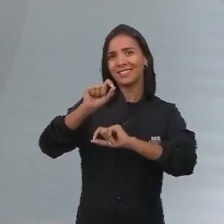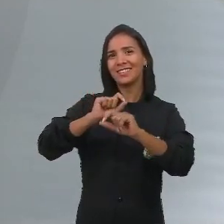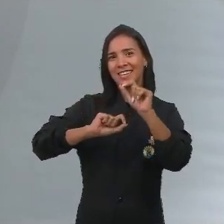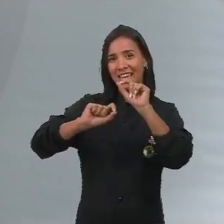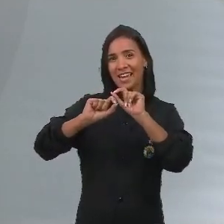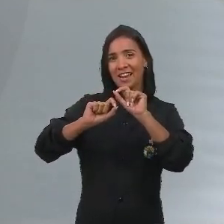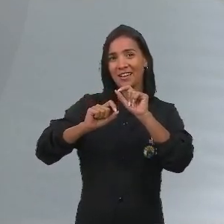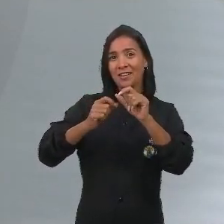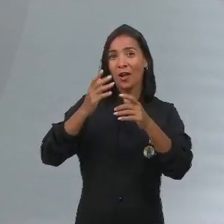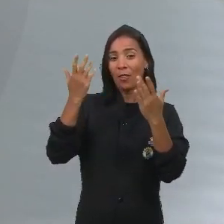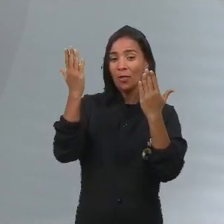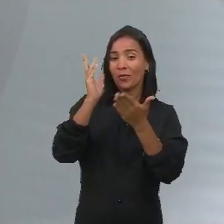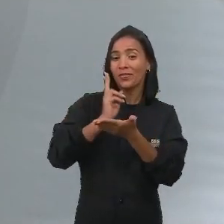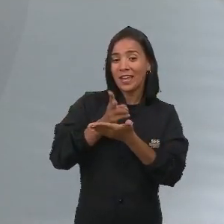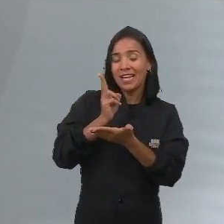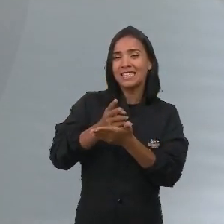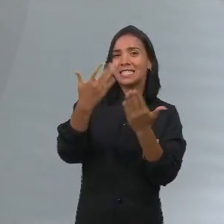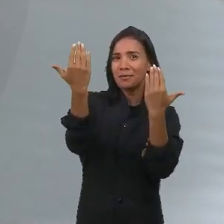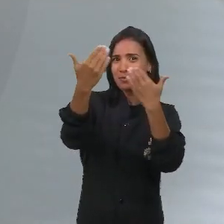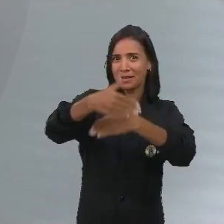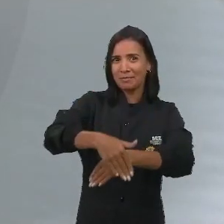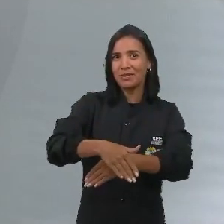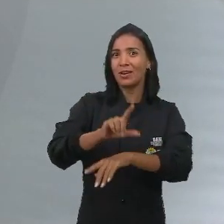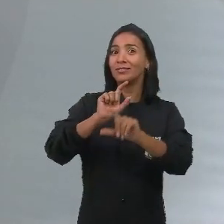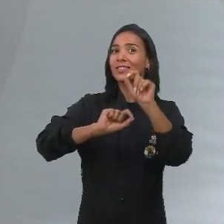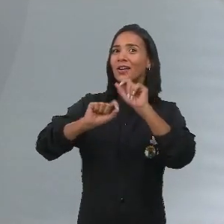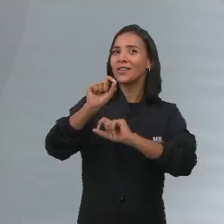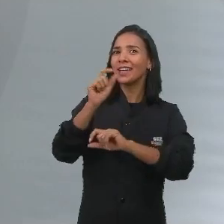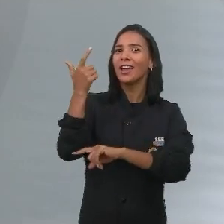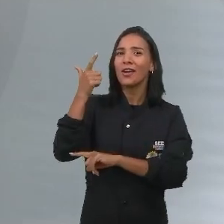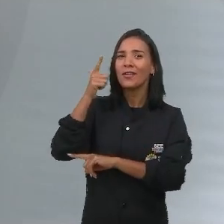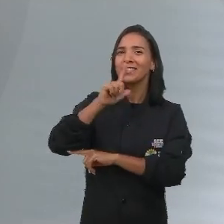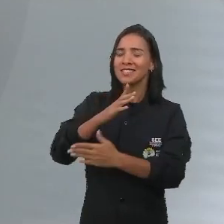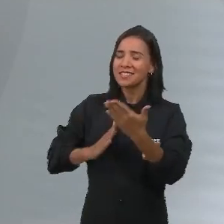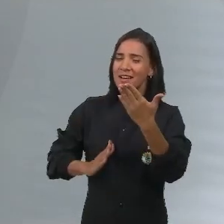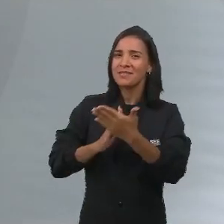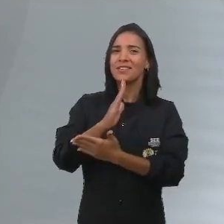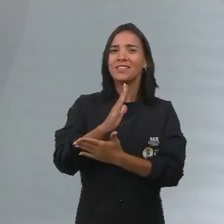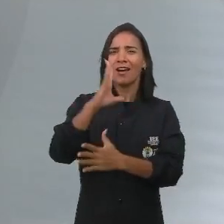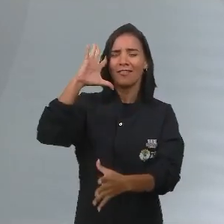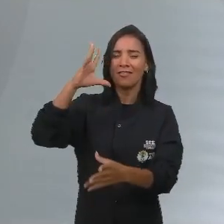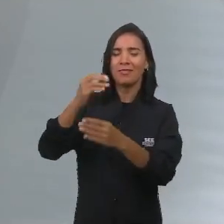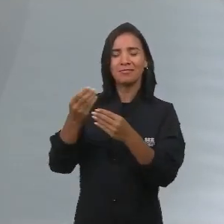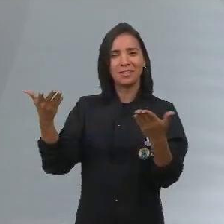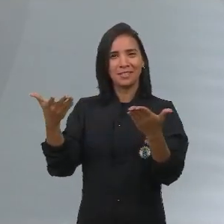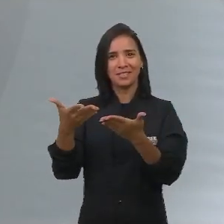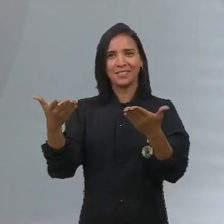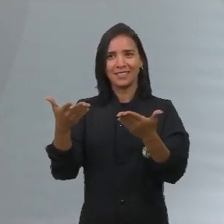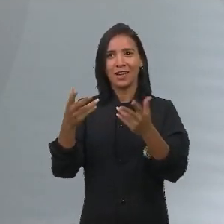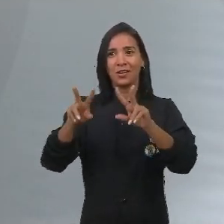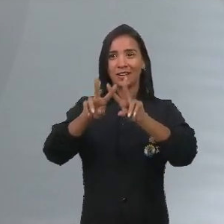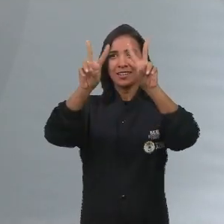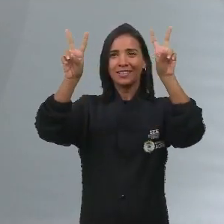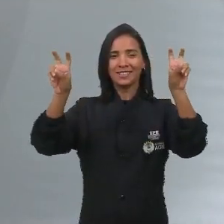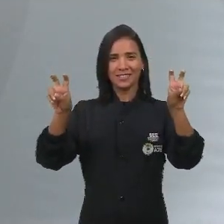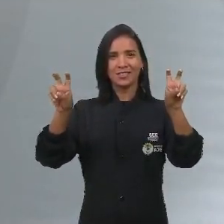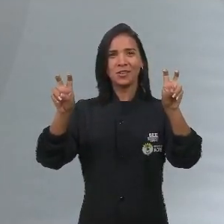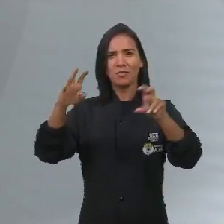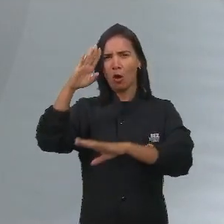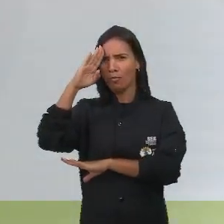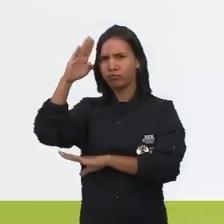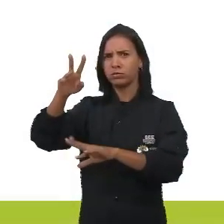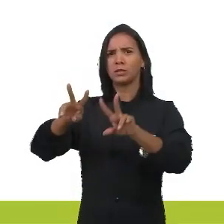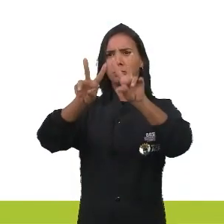ENEM porque aqui a gente só quer ganha ganha então de forma bem geral bem resumida O que que a gente vai abordar agora a gente vai abordar um dos principais